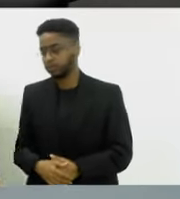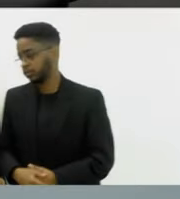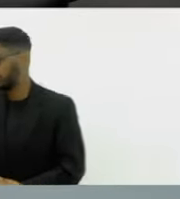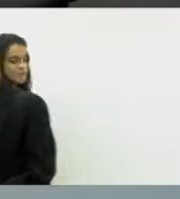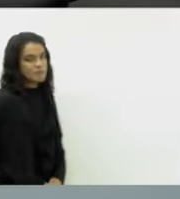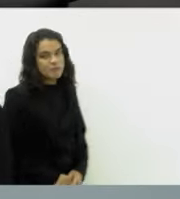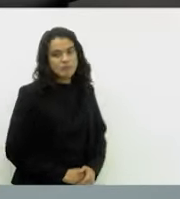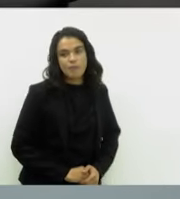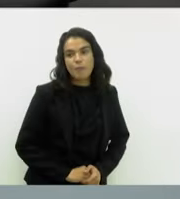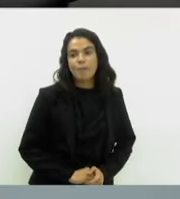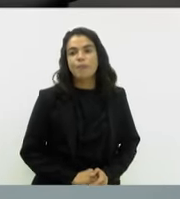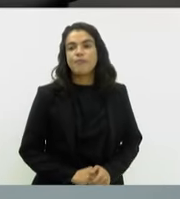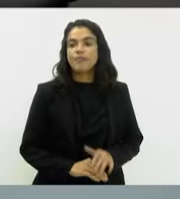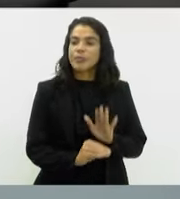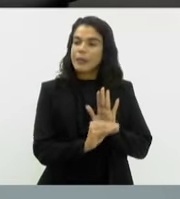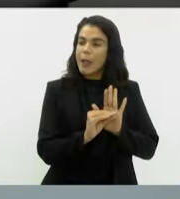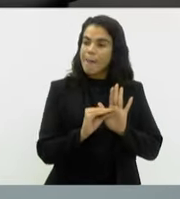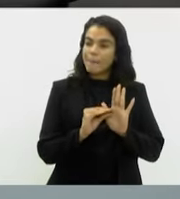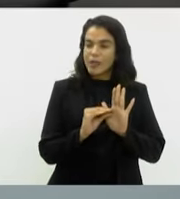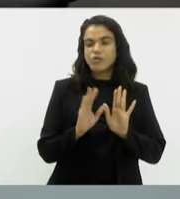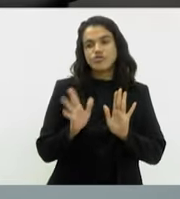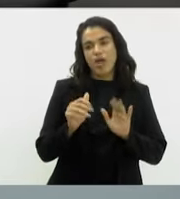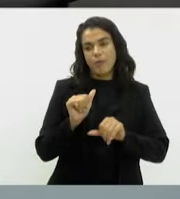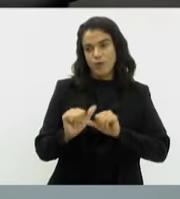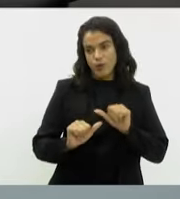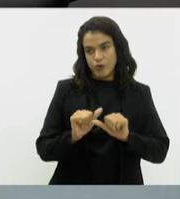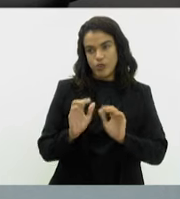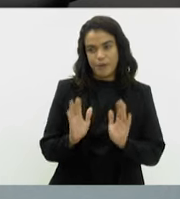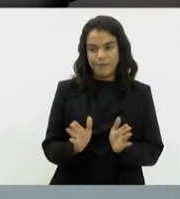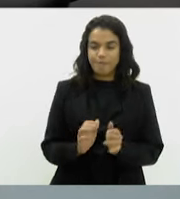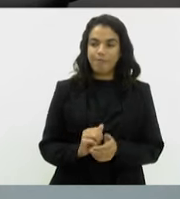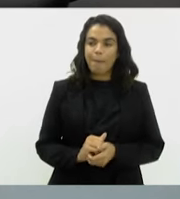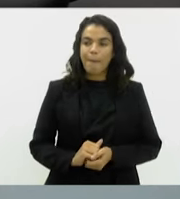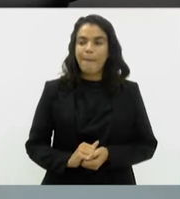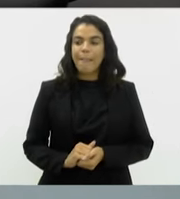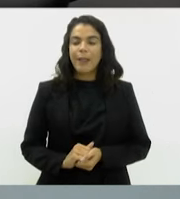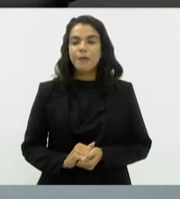Na emenda. Ah, tá. O senhor corrigiu isso aqui